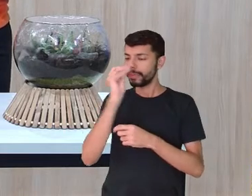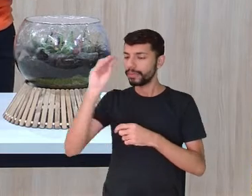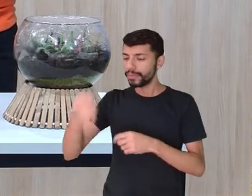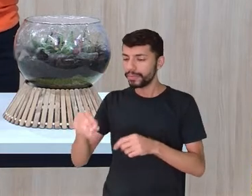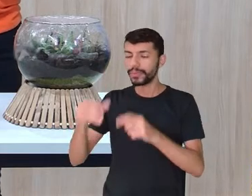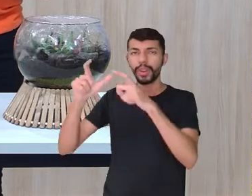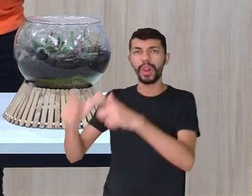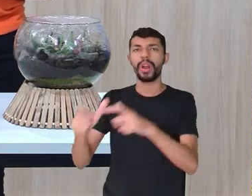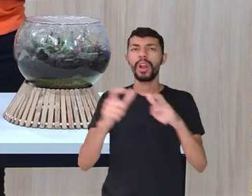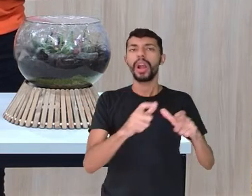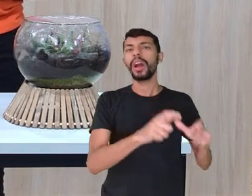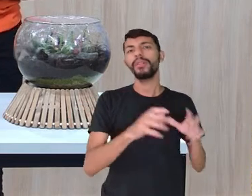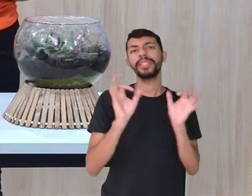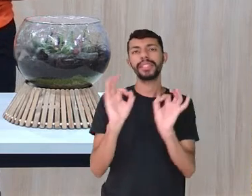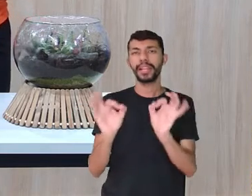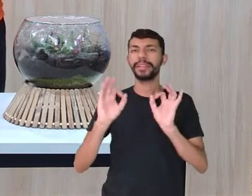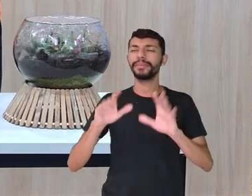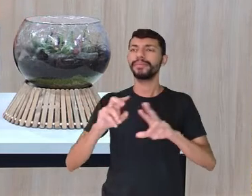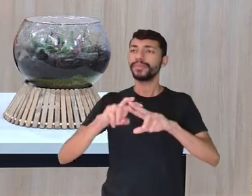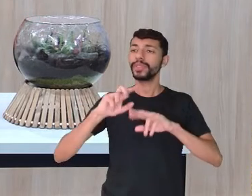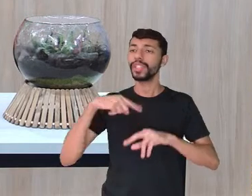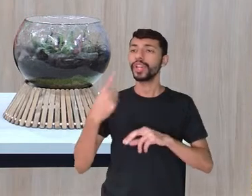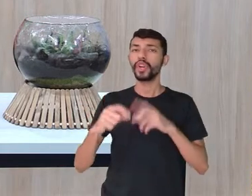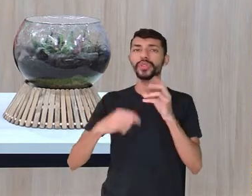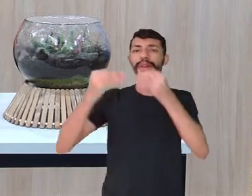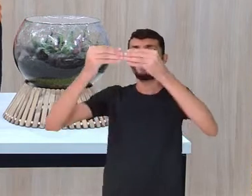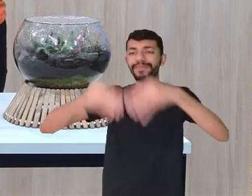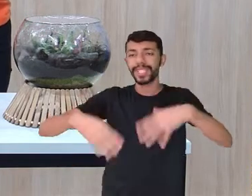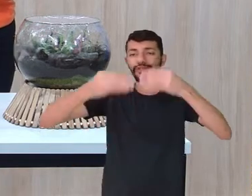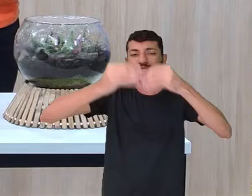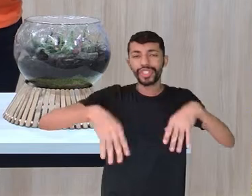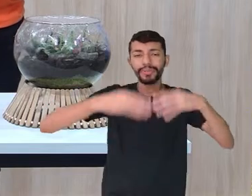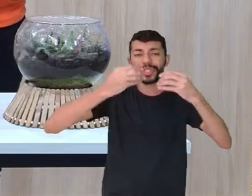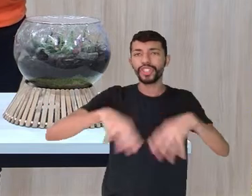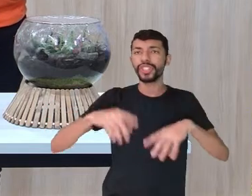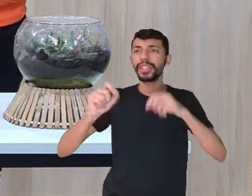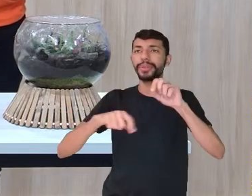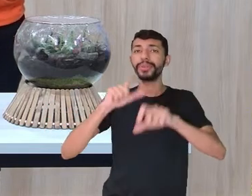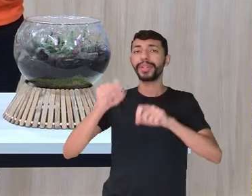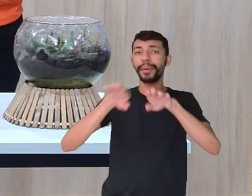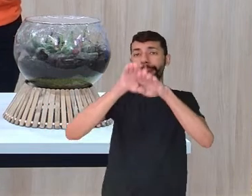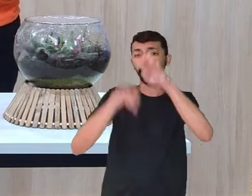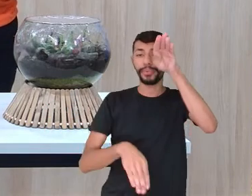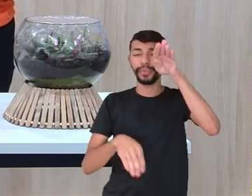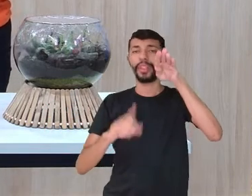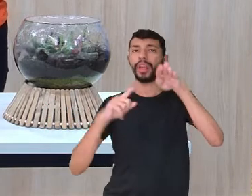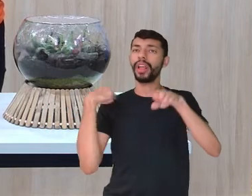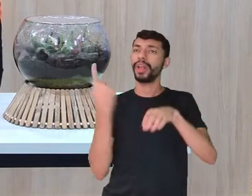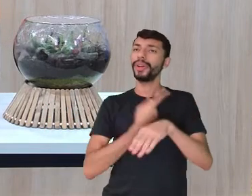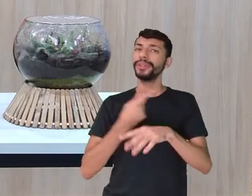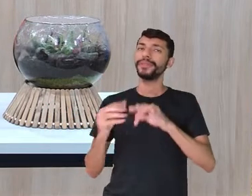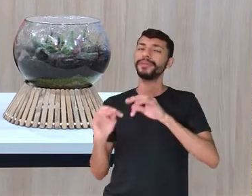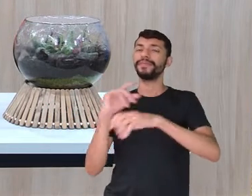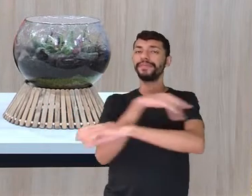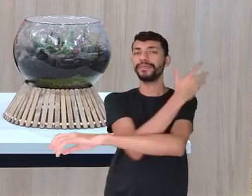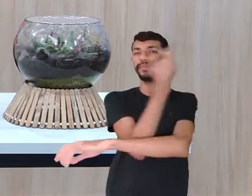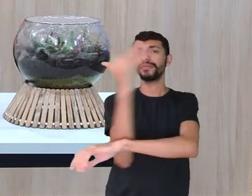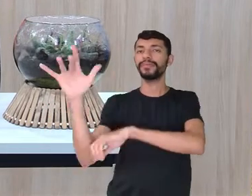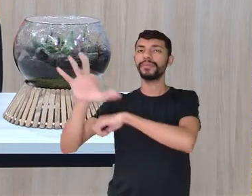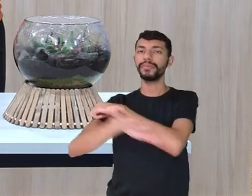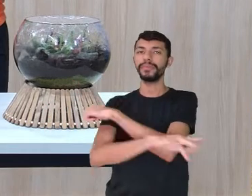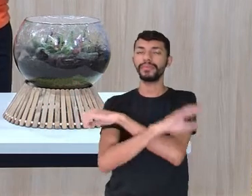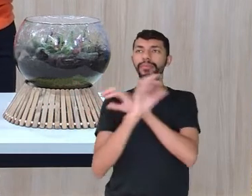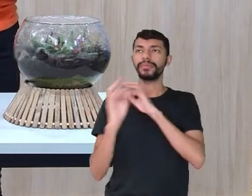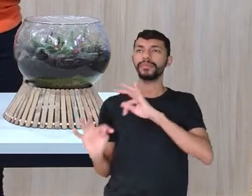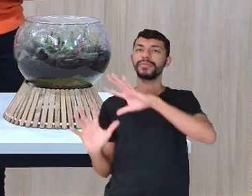porque estamos acabando, né, estamos destruindo, estamos causando um desequilíbrio no nosso ecossistema,